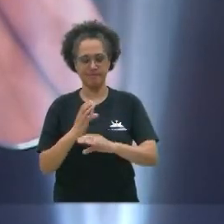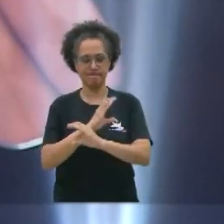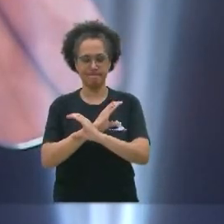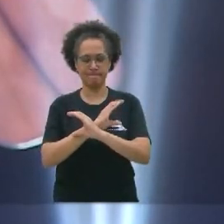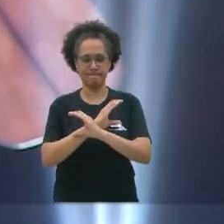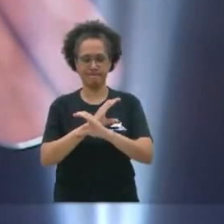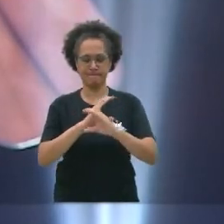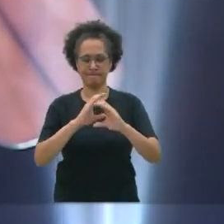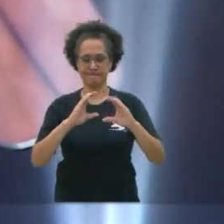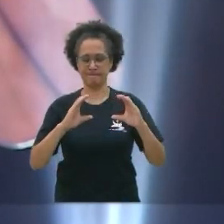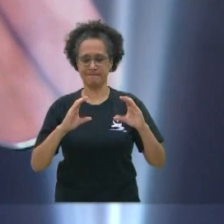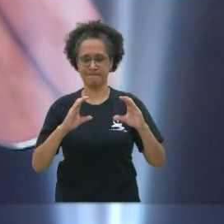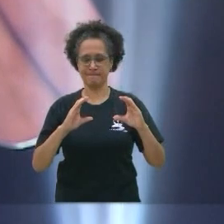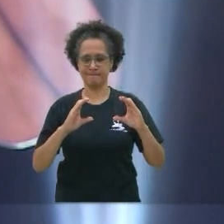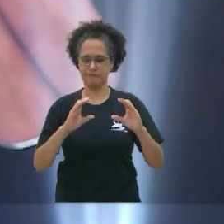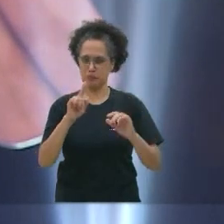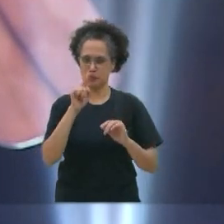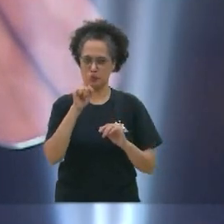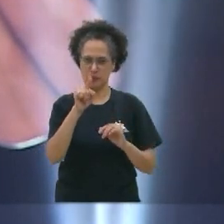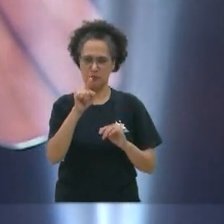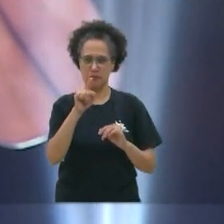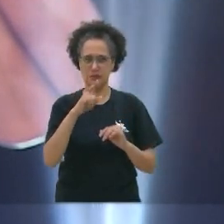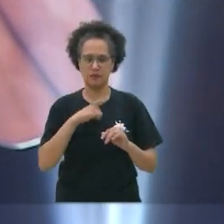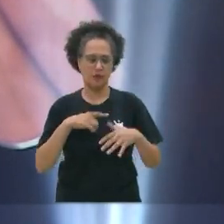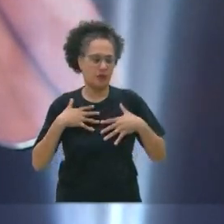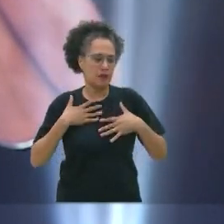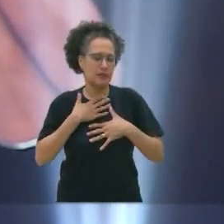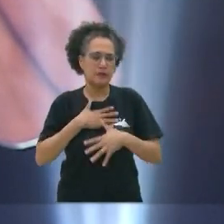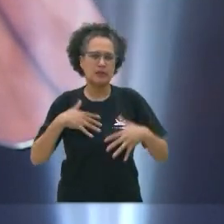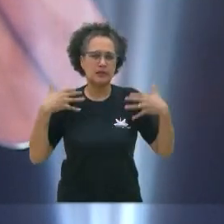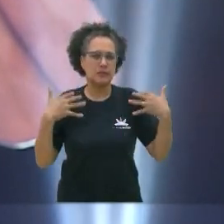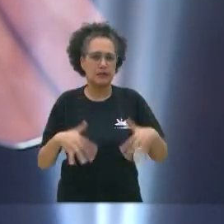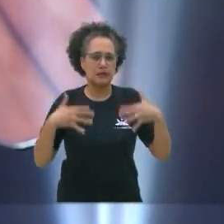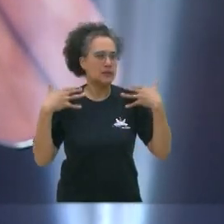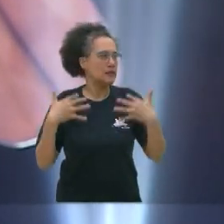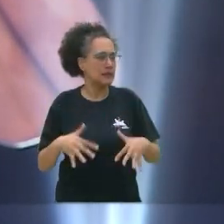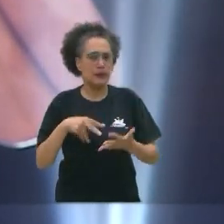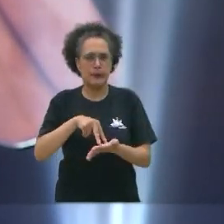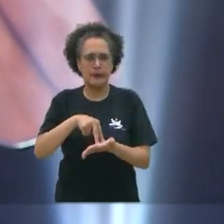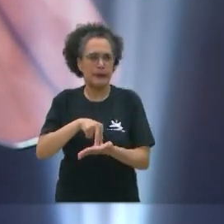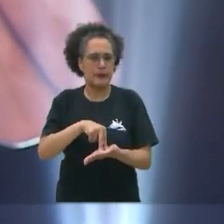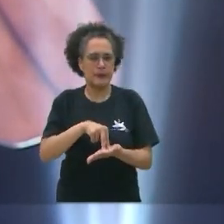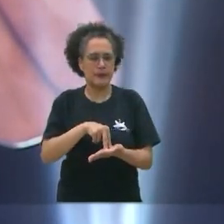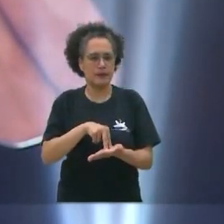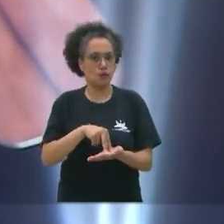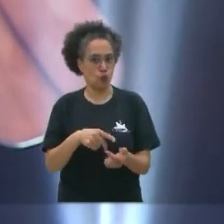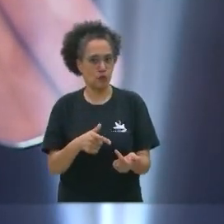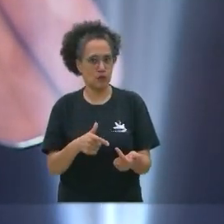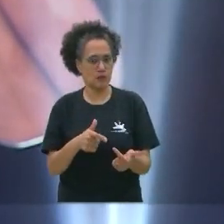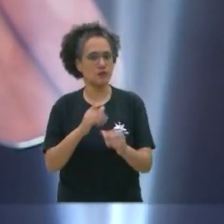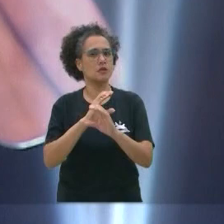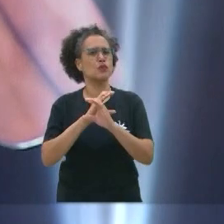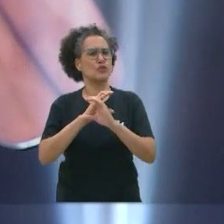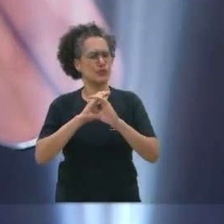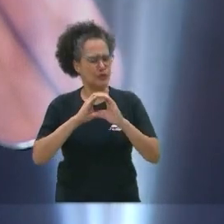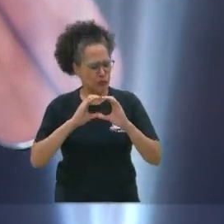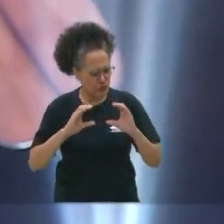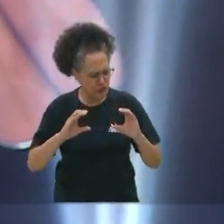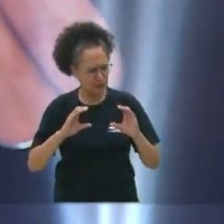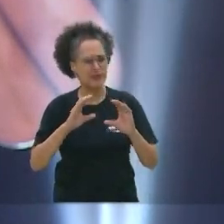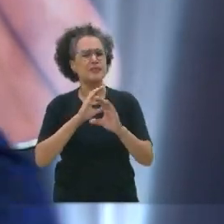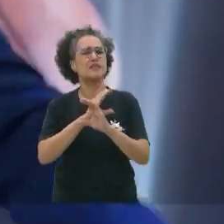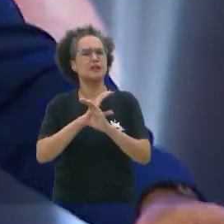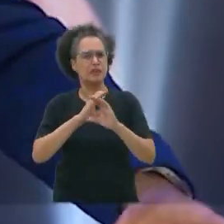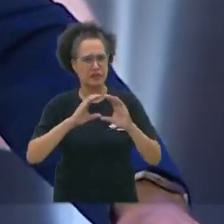Confiança. A você que está no desespero, na insegurança, confie. Confie no